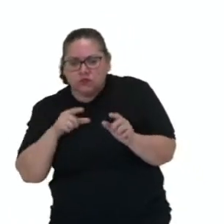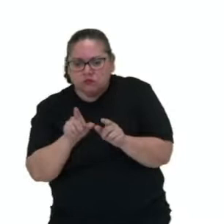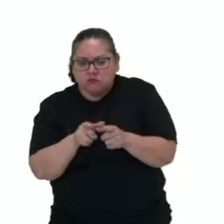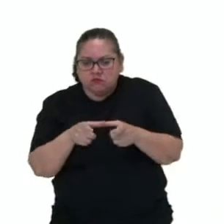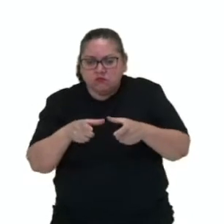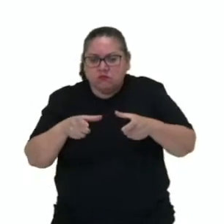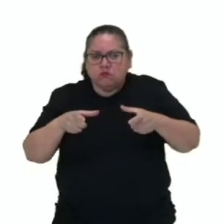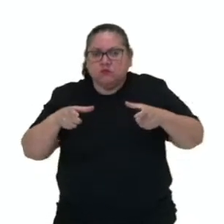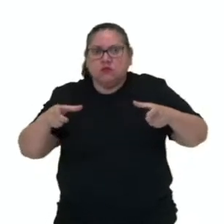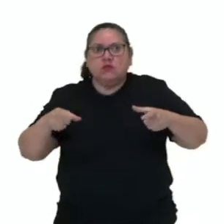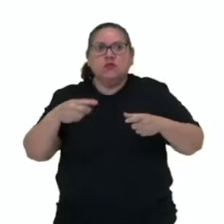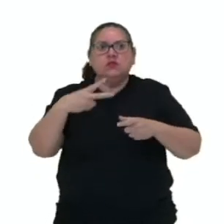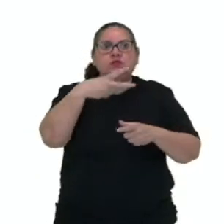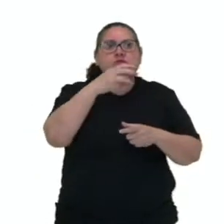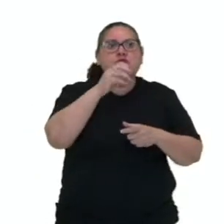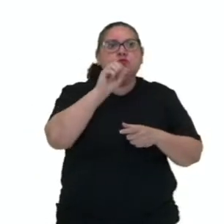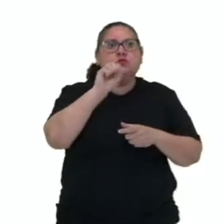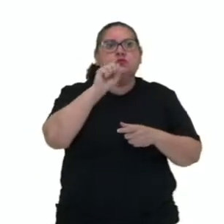de